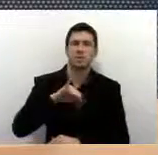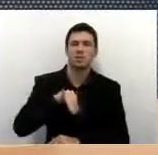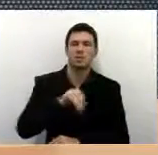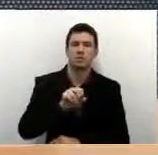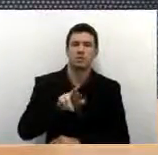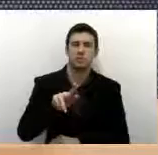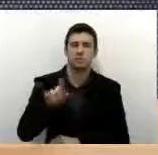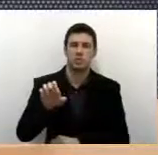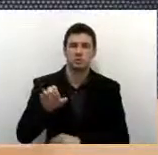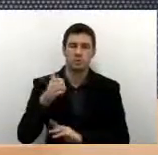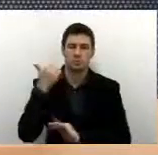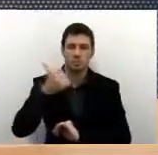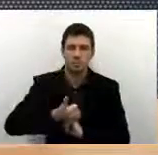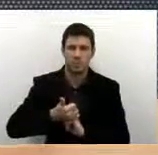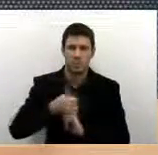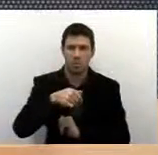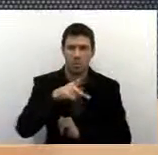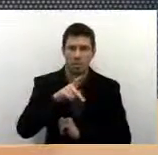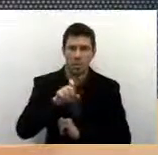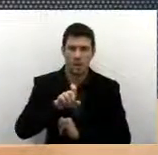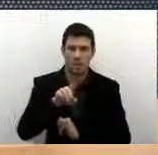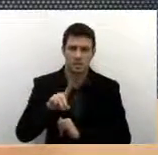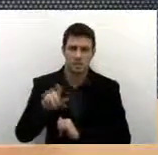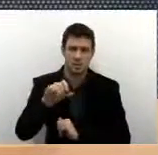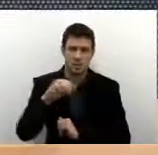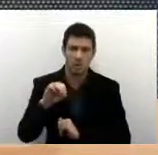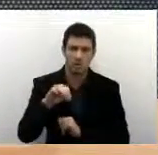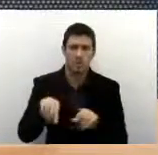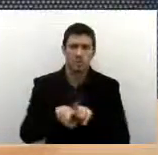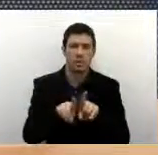Regina, representando o vereador Ramos da Padaria,